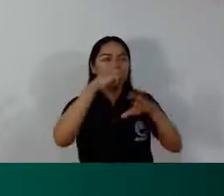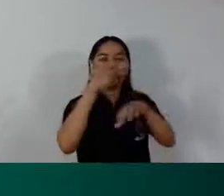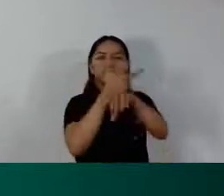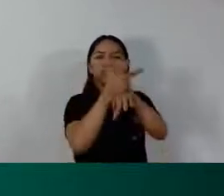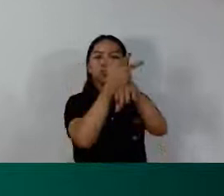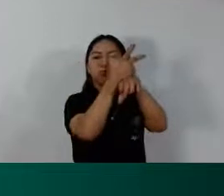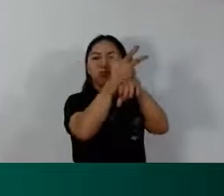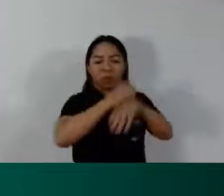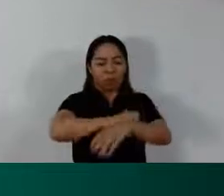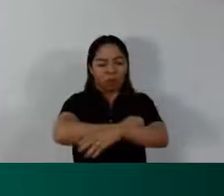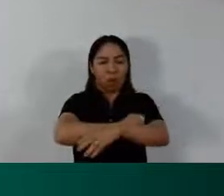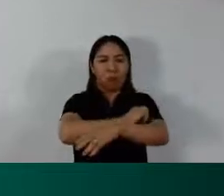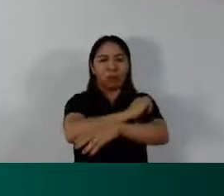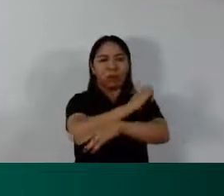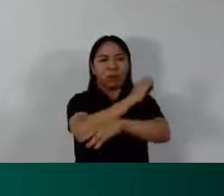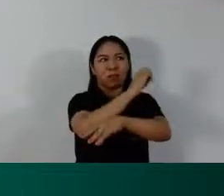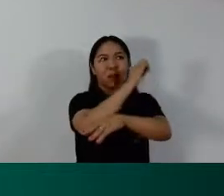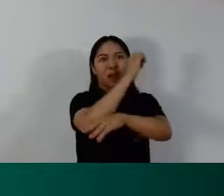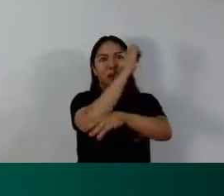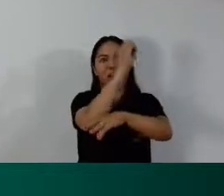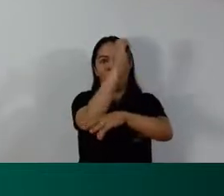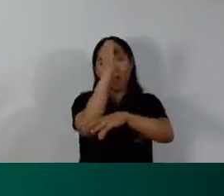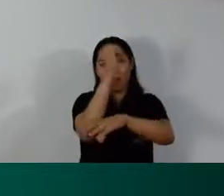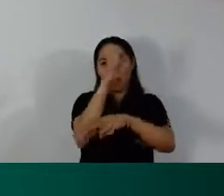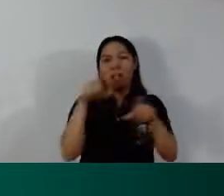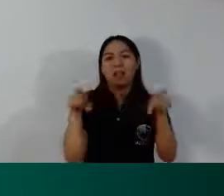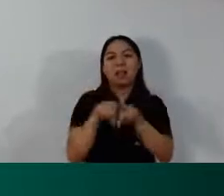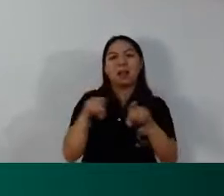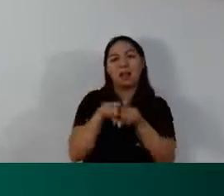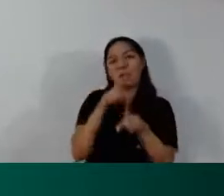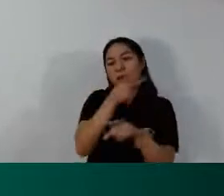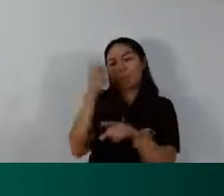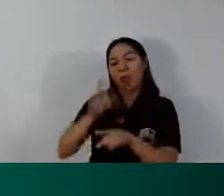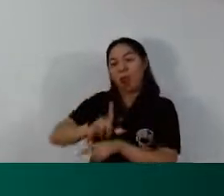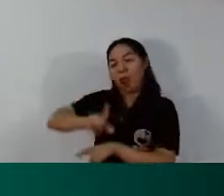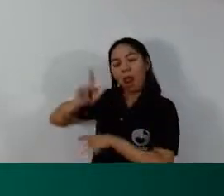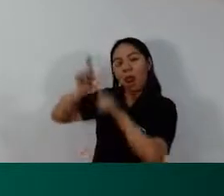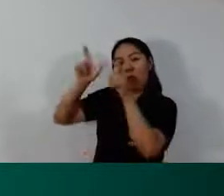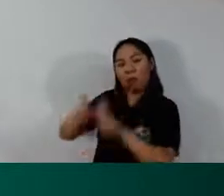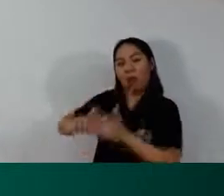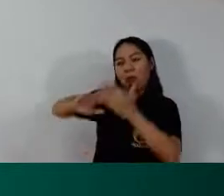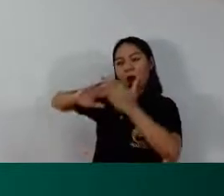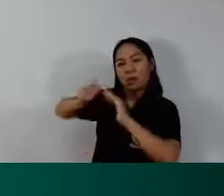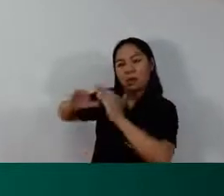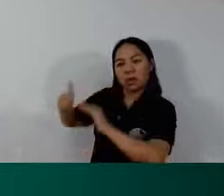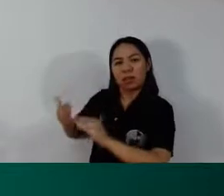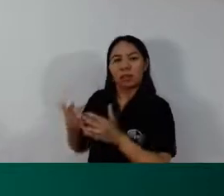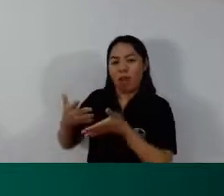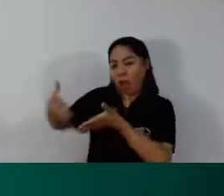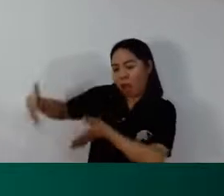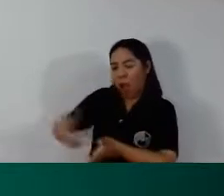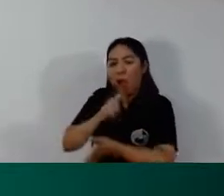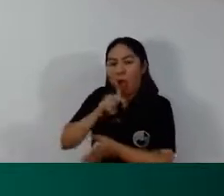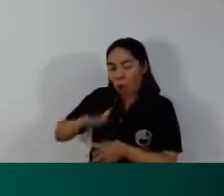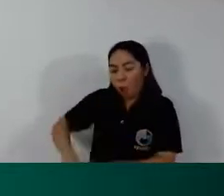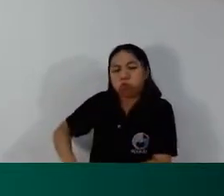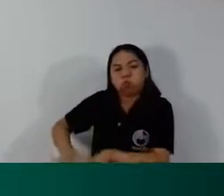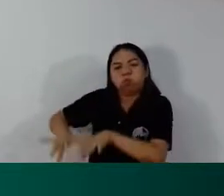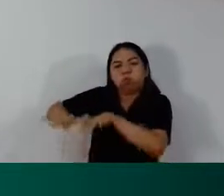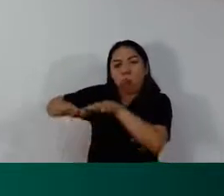gravam história no Lagamar quando tá água está cheia do canal e nos tomando banho lá dentro e tudo é é todo mundo da cidade